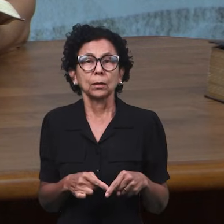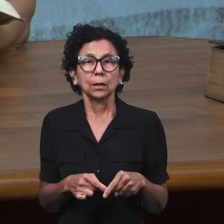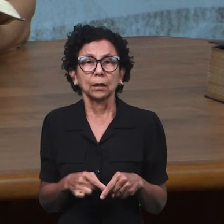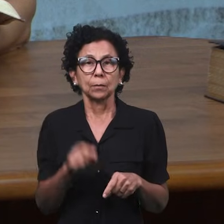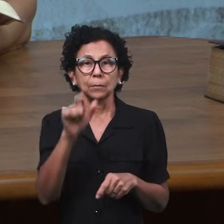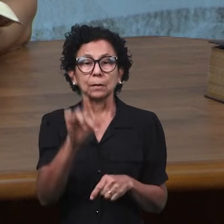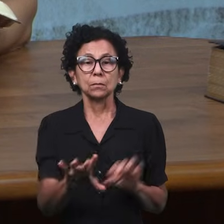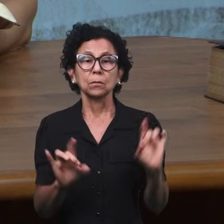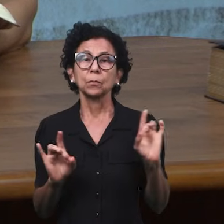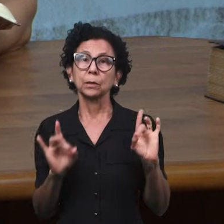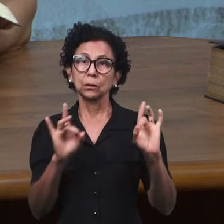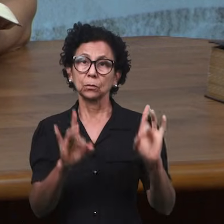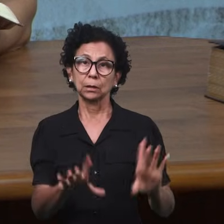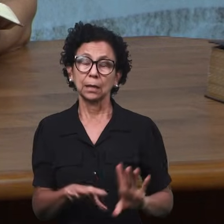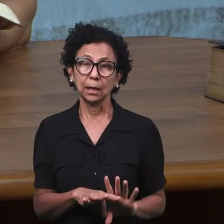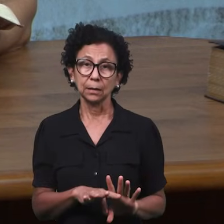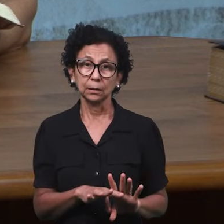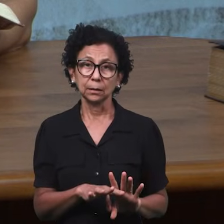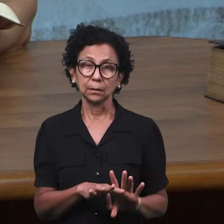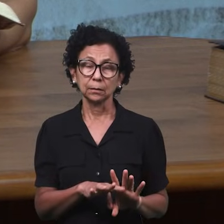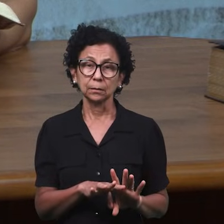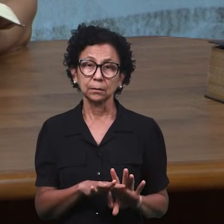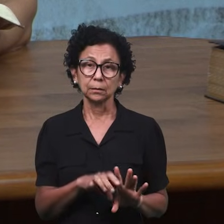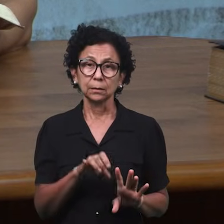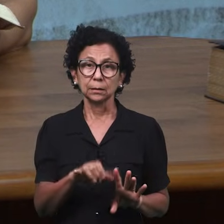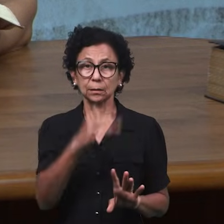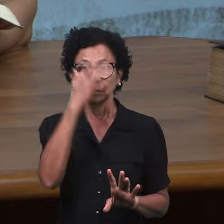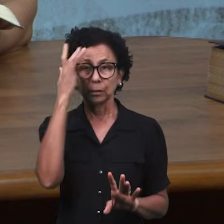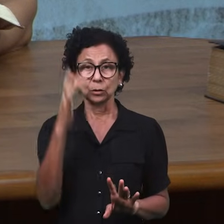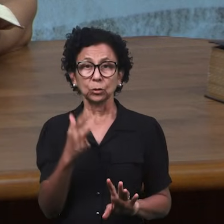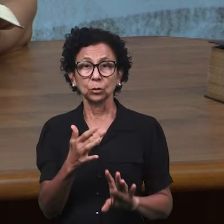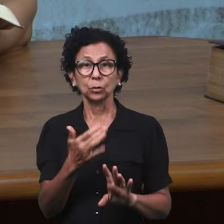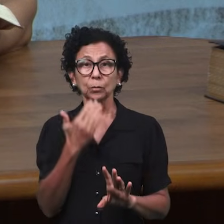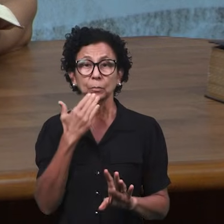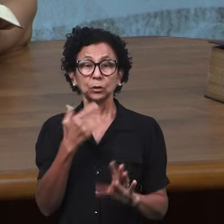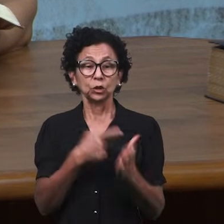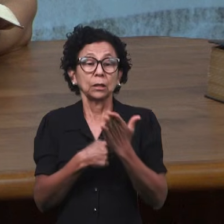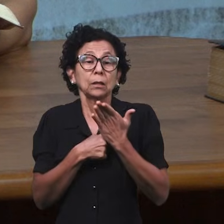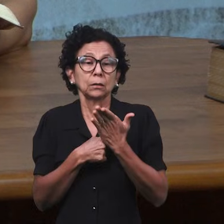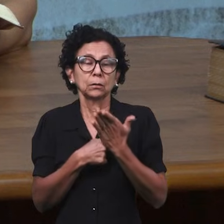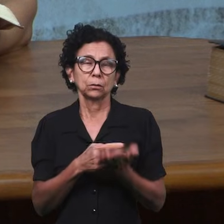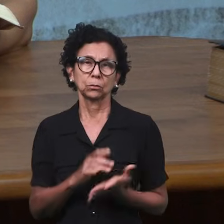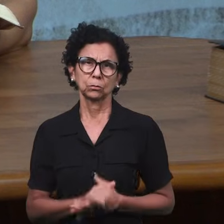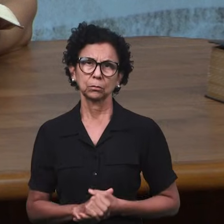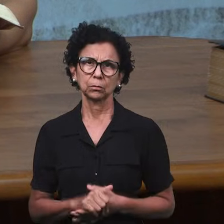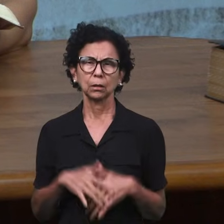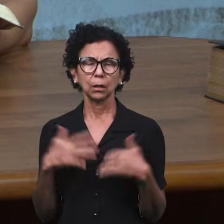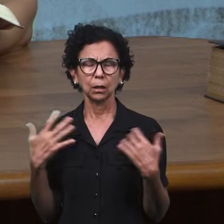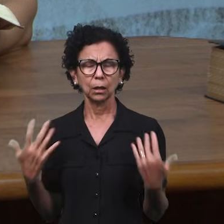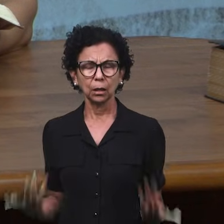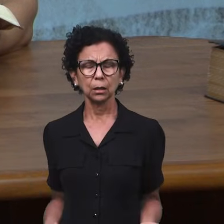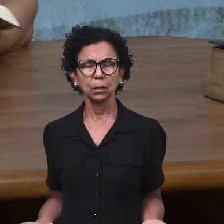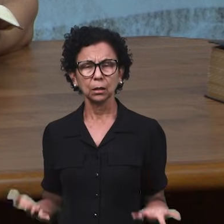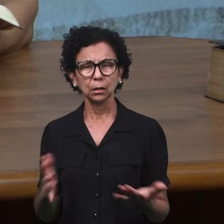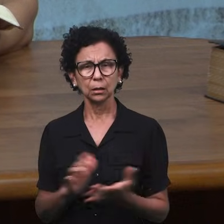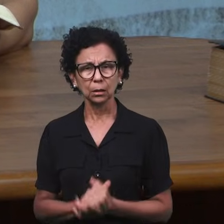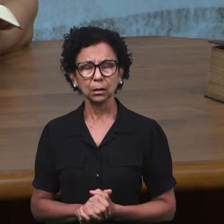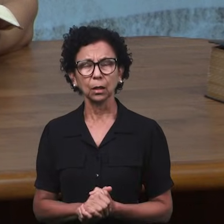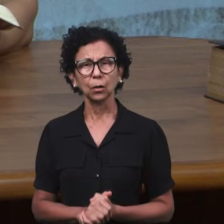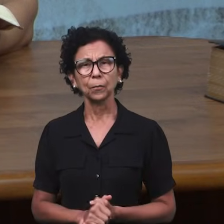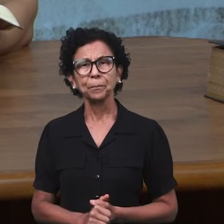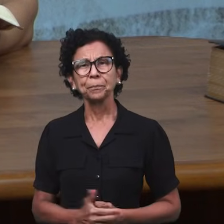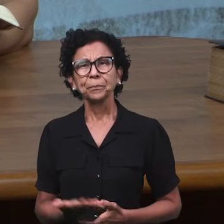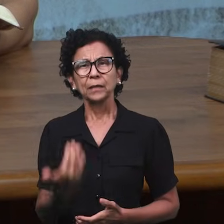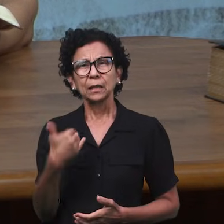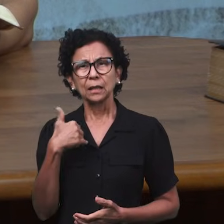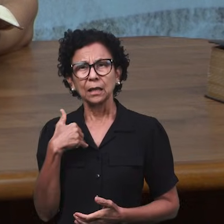porta via a minha ajuda, então caia do ombro a minha espádua e quebre-se